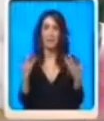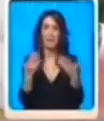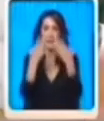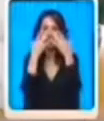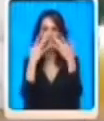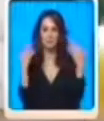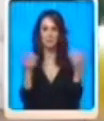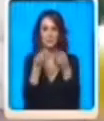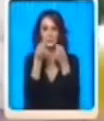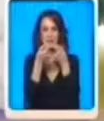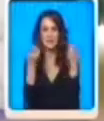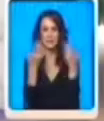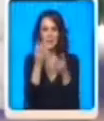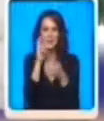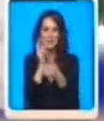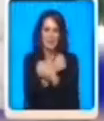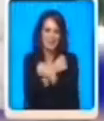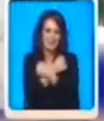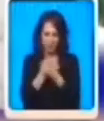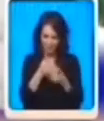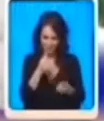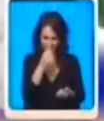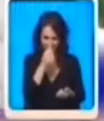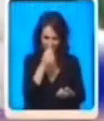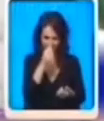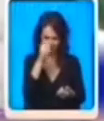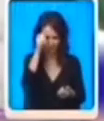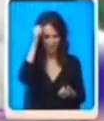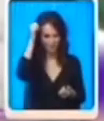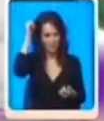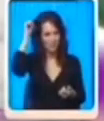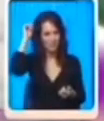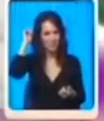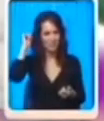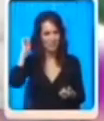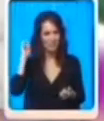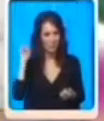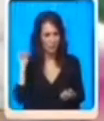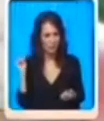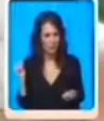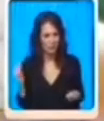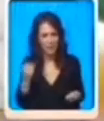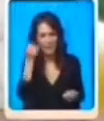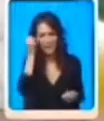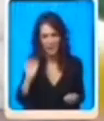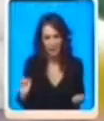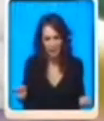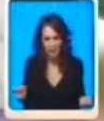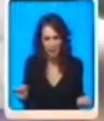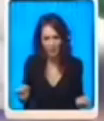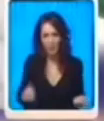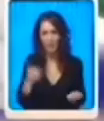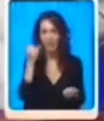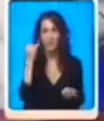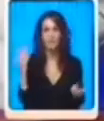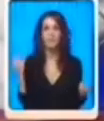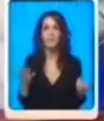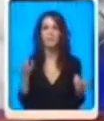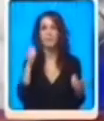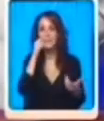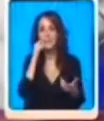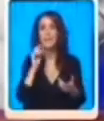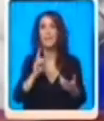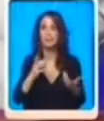caiu aí uma lagrimazita. Caiu, que eu gosto muito. Até mas ali o Pedro estava a dizer que a ideia não foi sua. A grande impulsionadora da